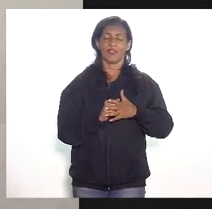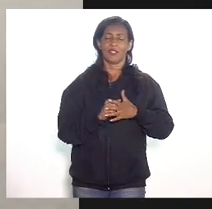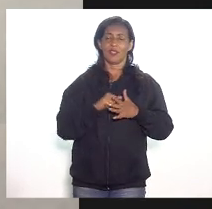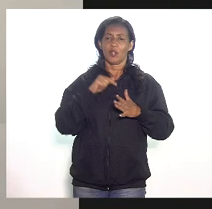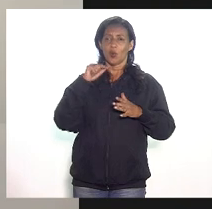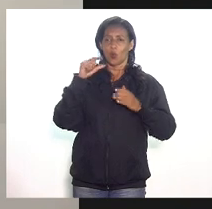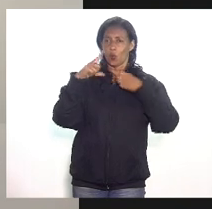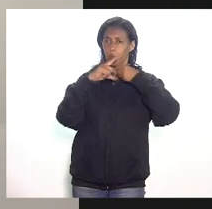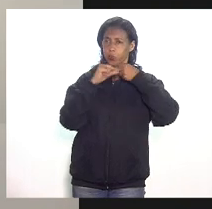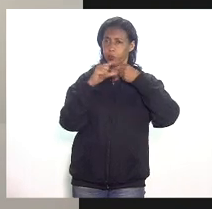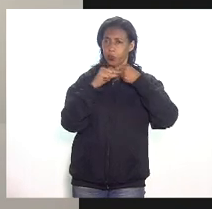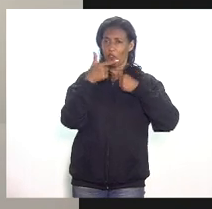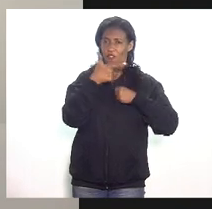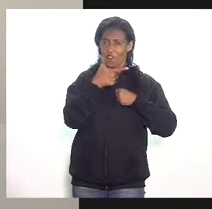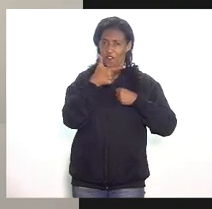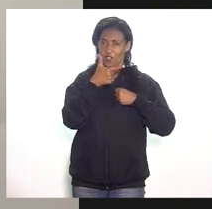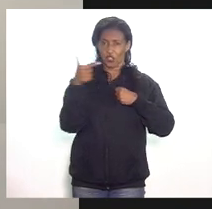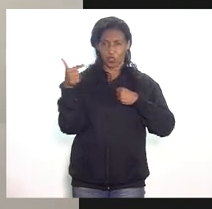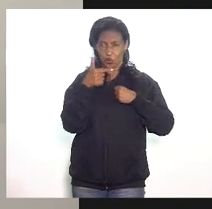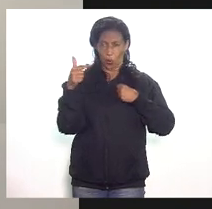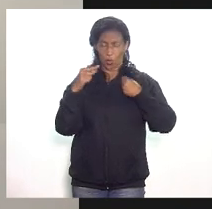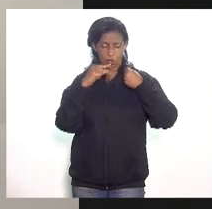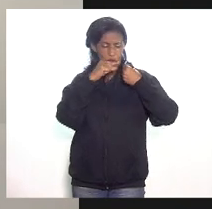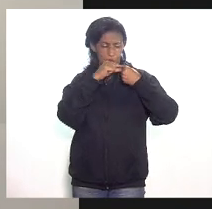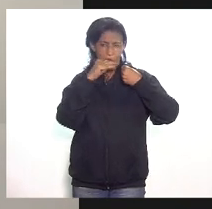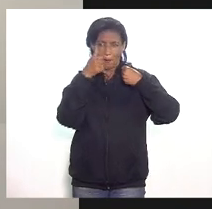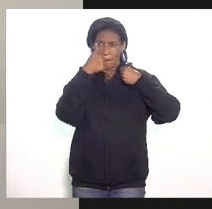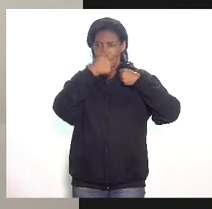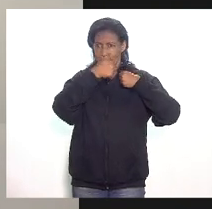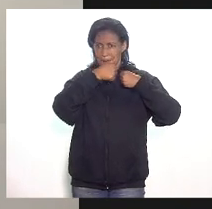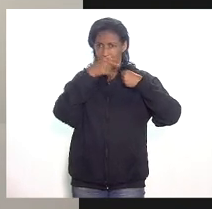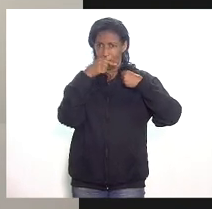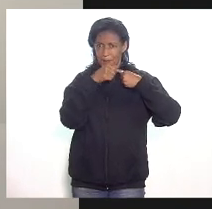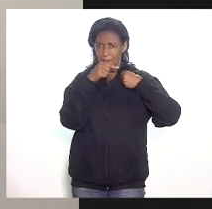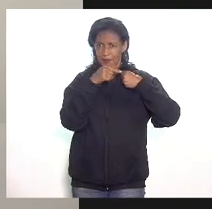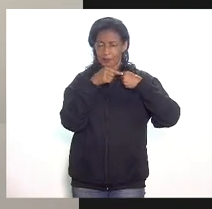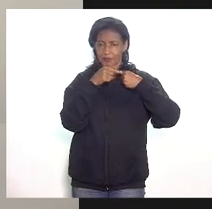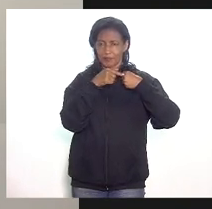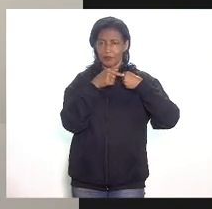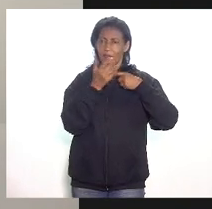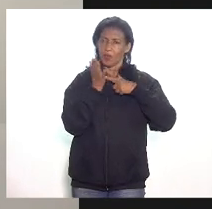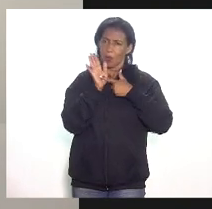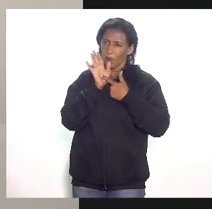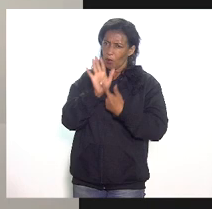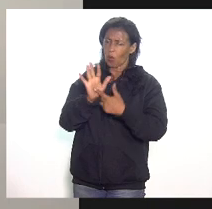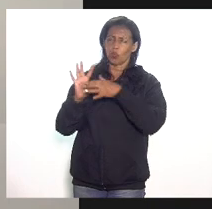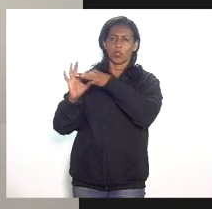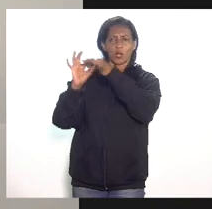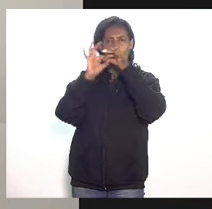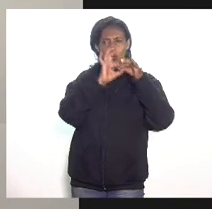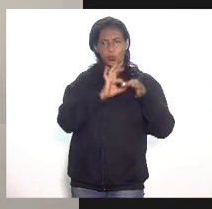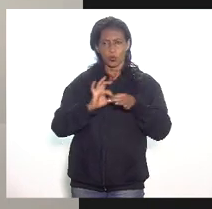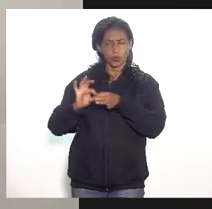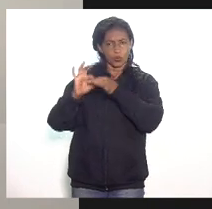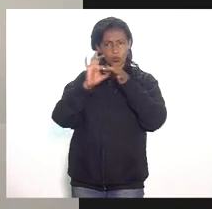artigo 22, inciso primeiro da Constituição Federal, diz que compete privativamente à União legislar sobre